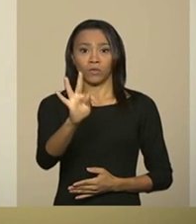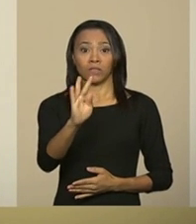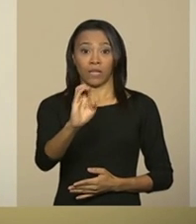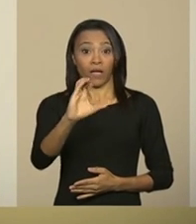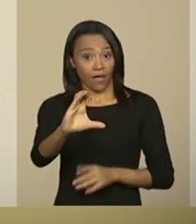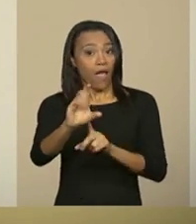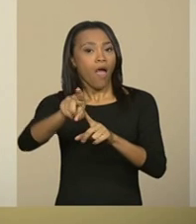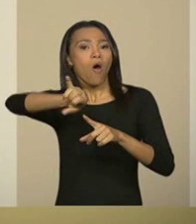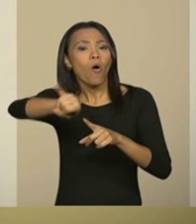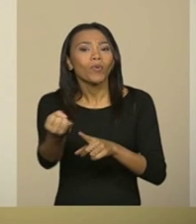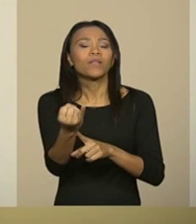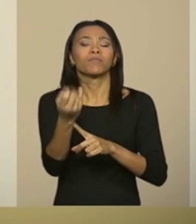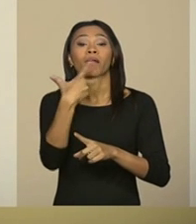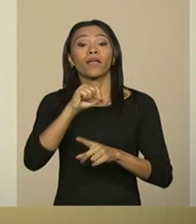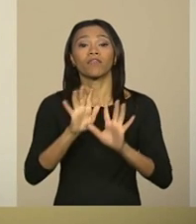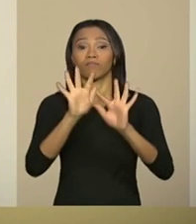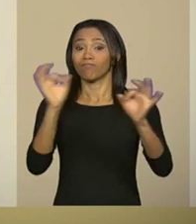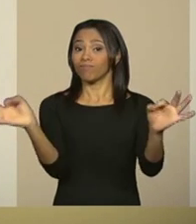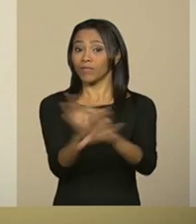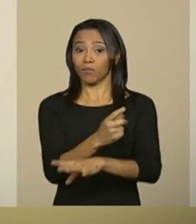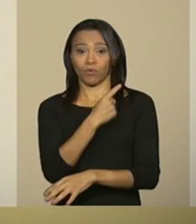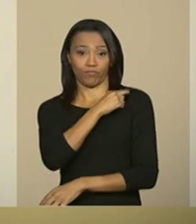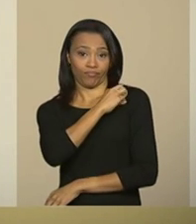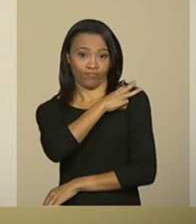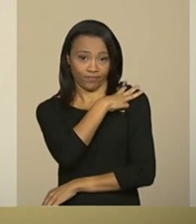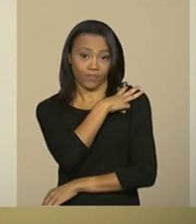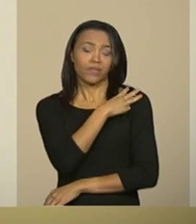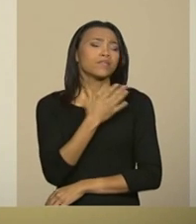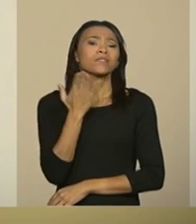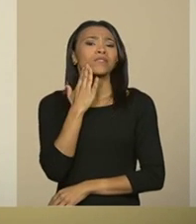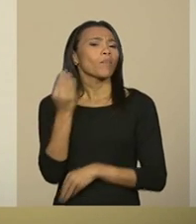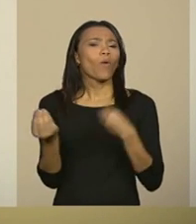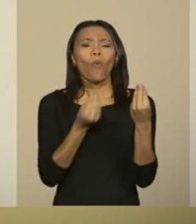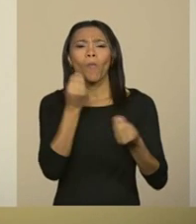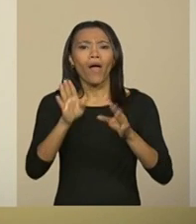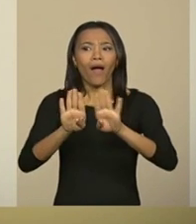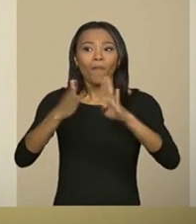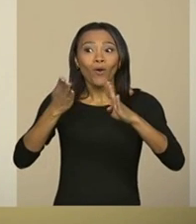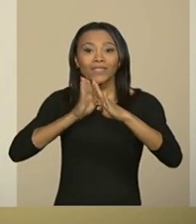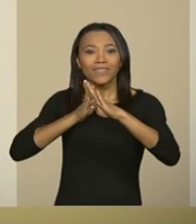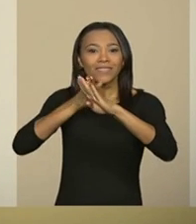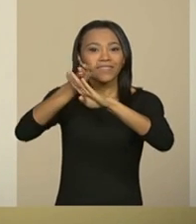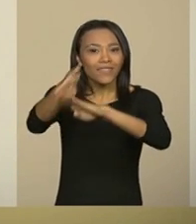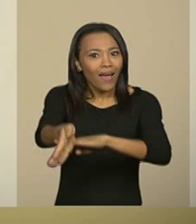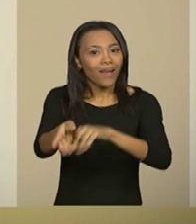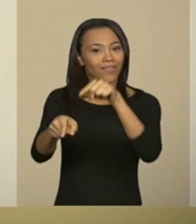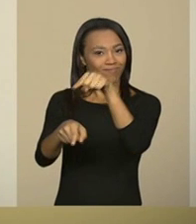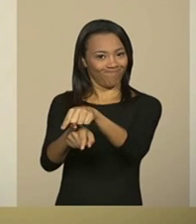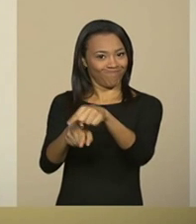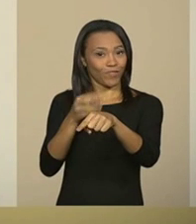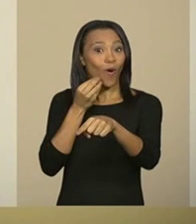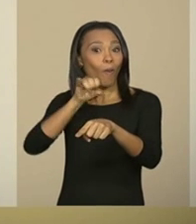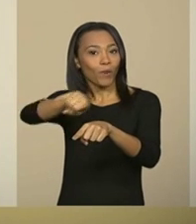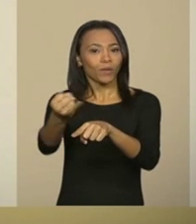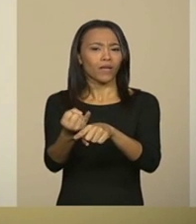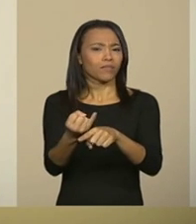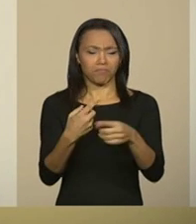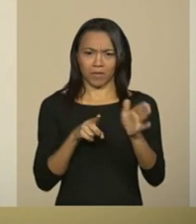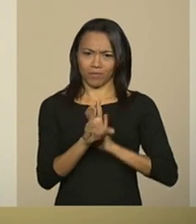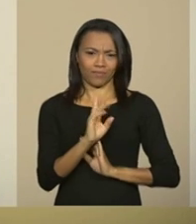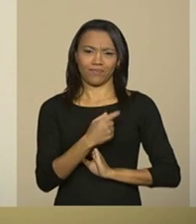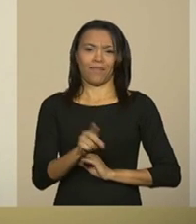para quem concluiu o ensino médio sabe qual é a porta de entrada para esse caminho de oportunidades luciano não